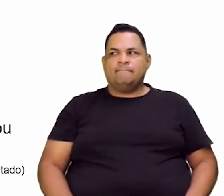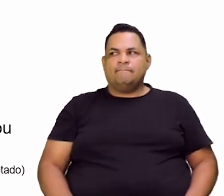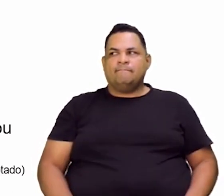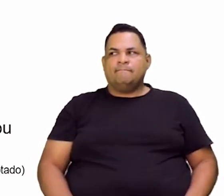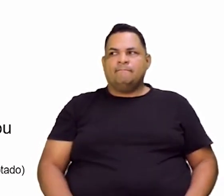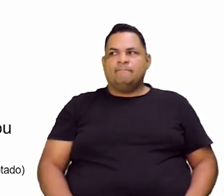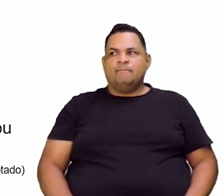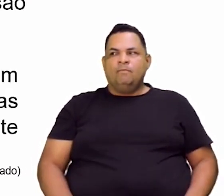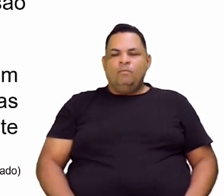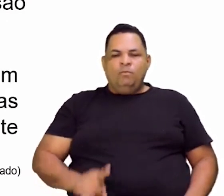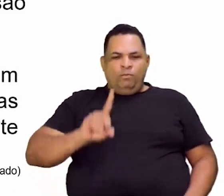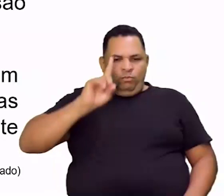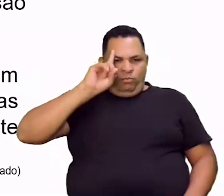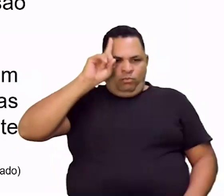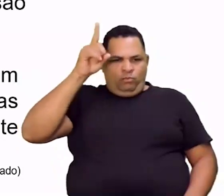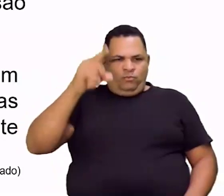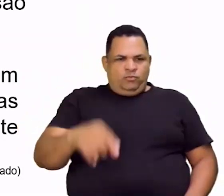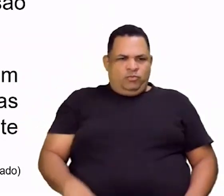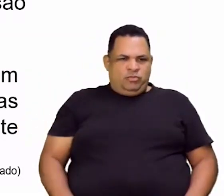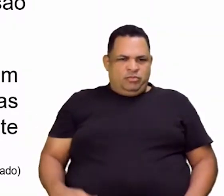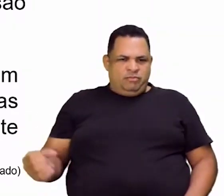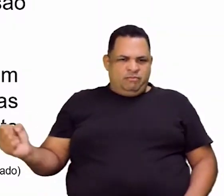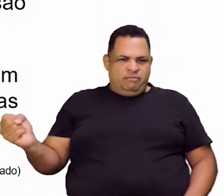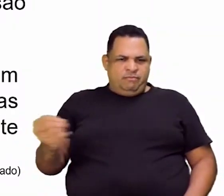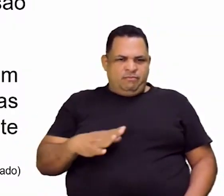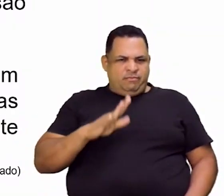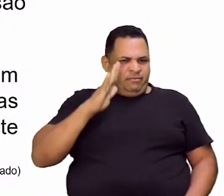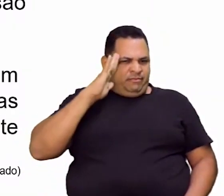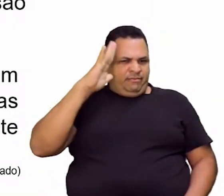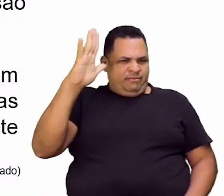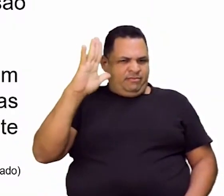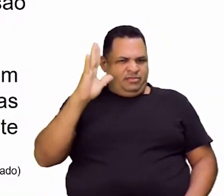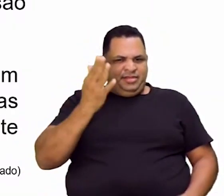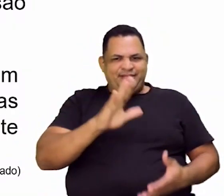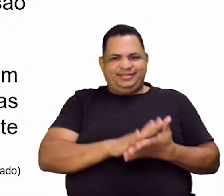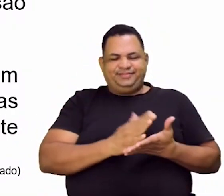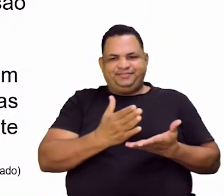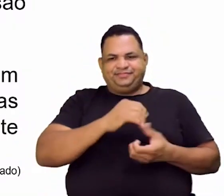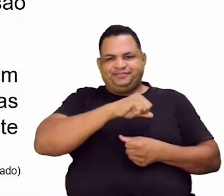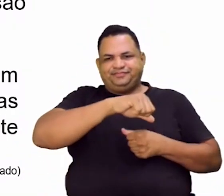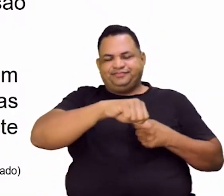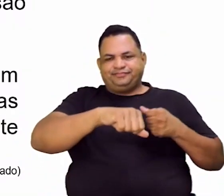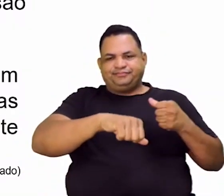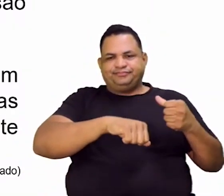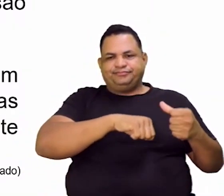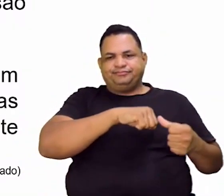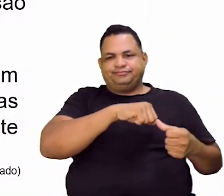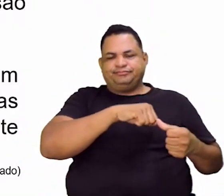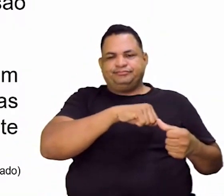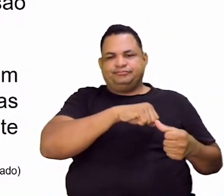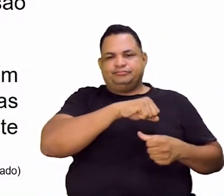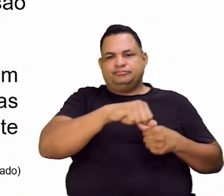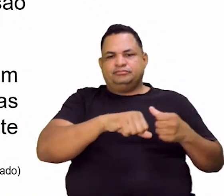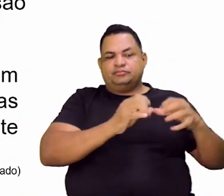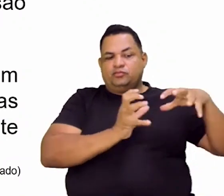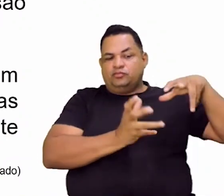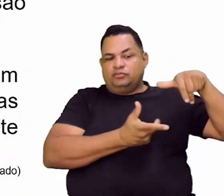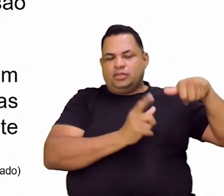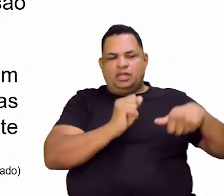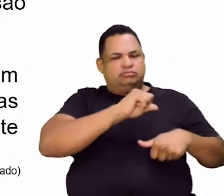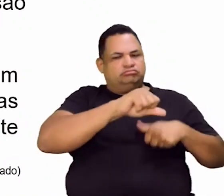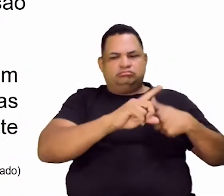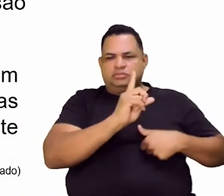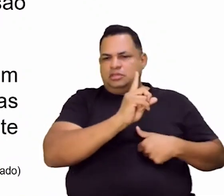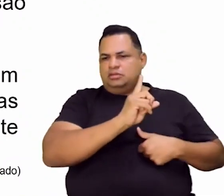nessa ideia. A nova teoria não apenas retirou a Terra do centro do universo, ou seja,